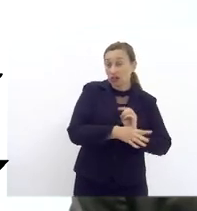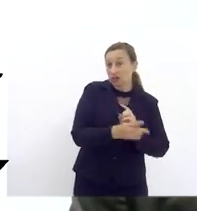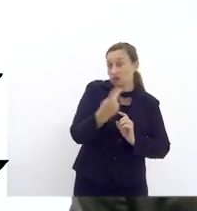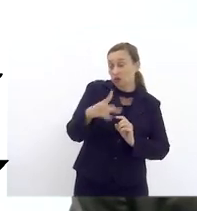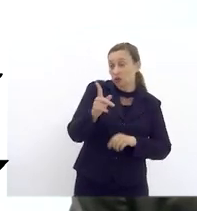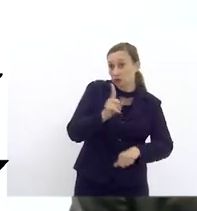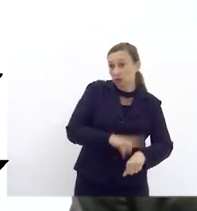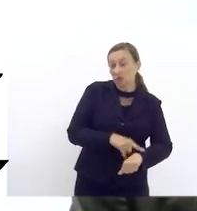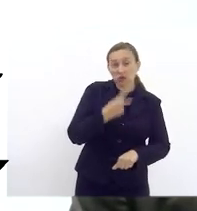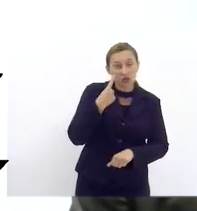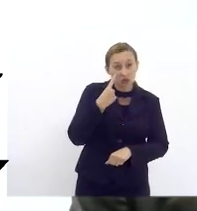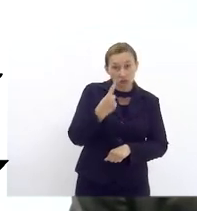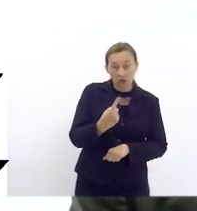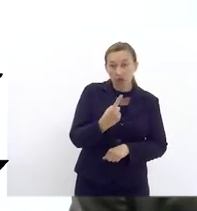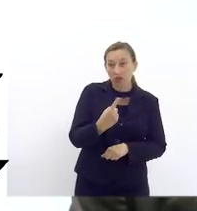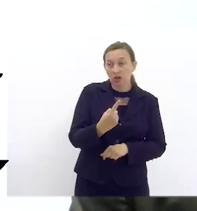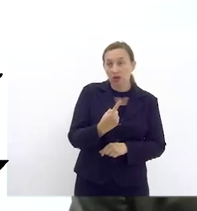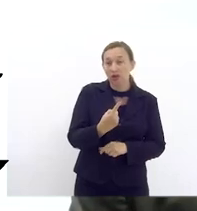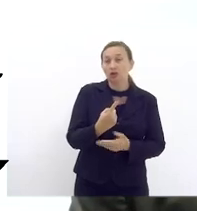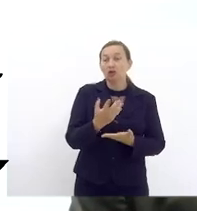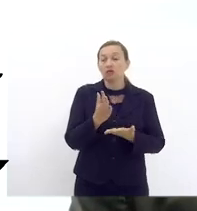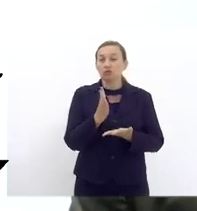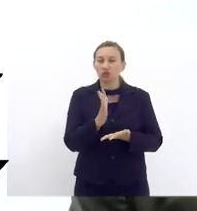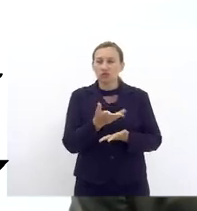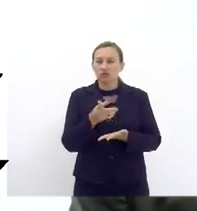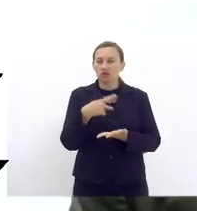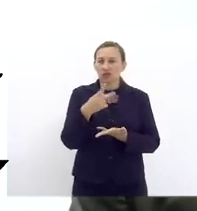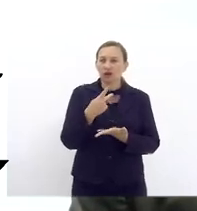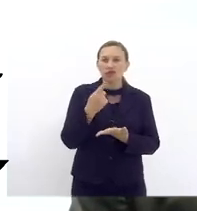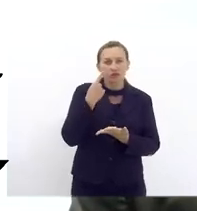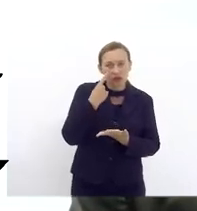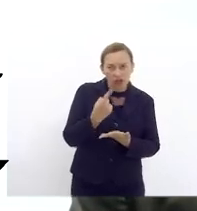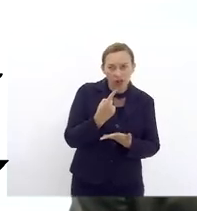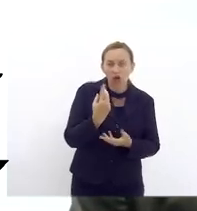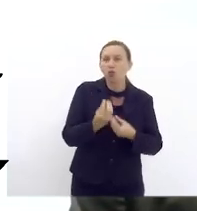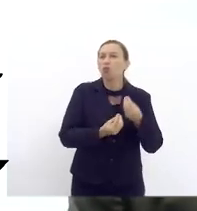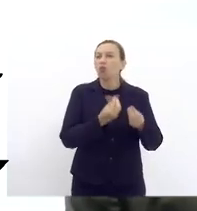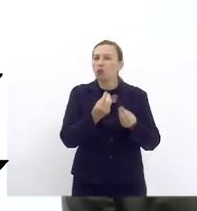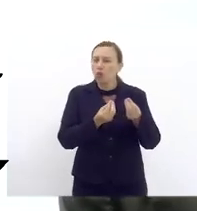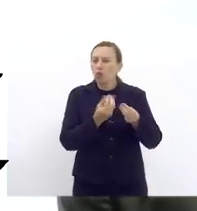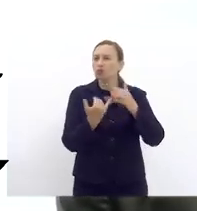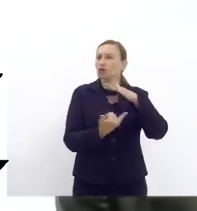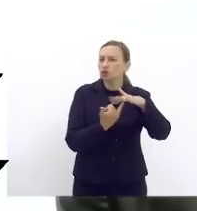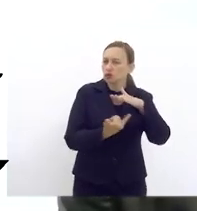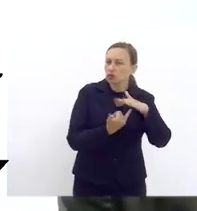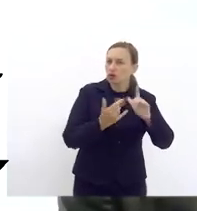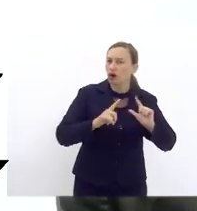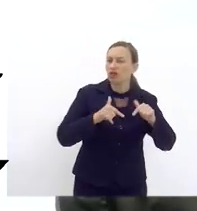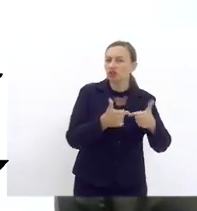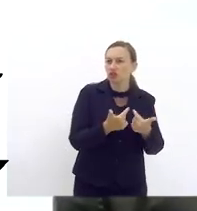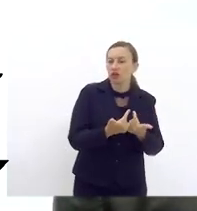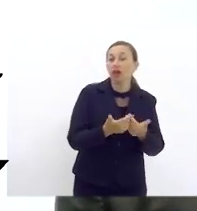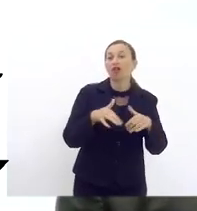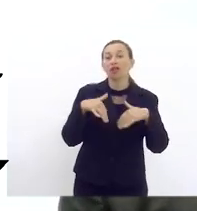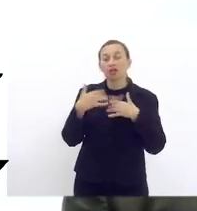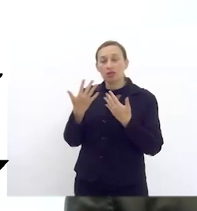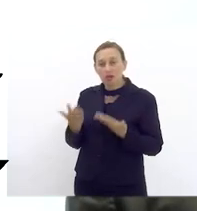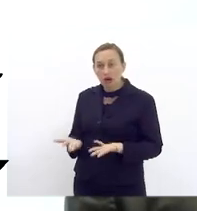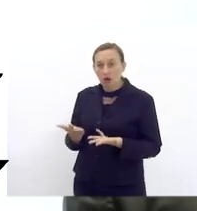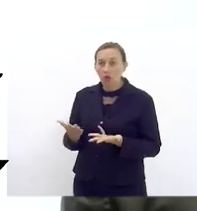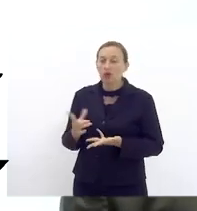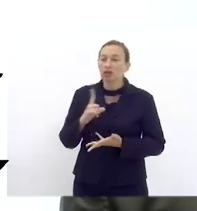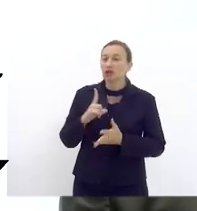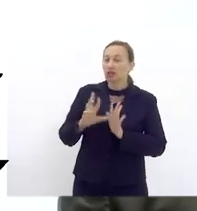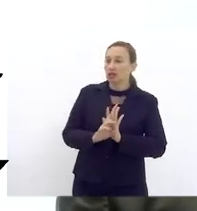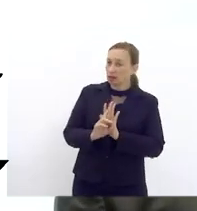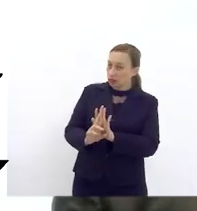você olha assim como ficou já dizia né olha lá como que as instituições elas se manifestam então ter